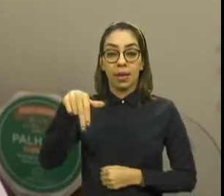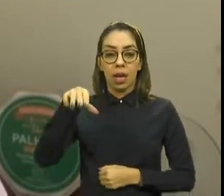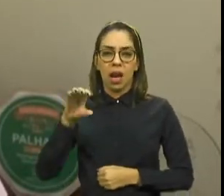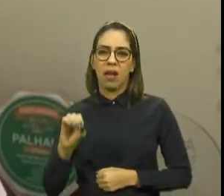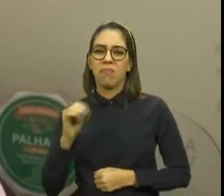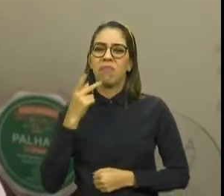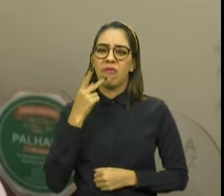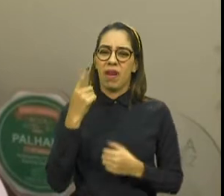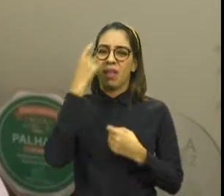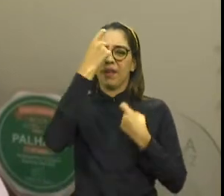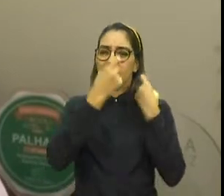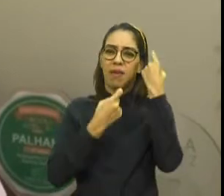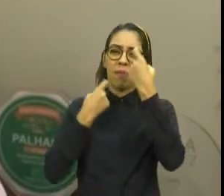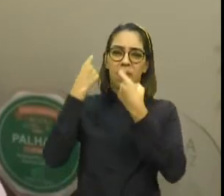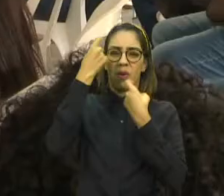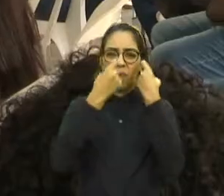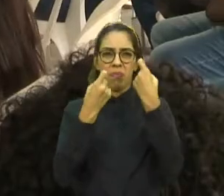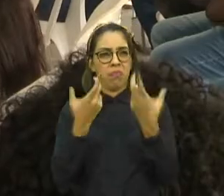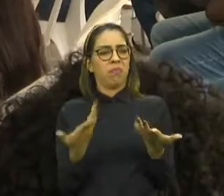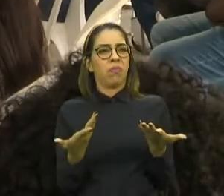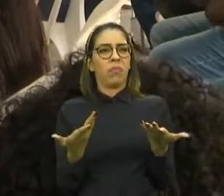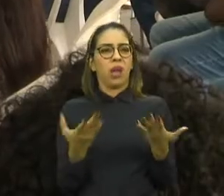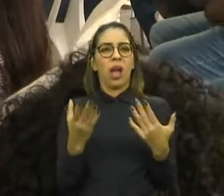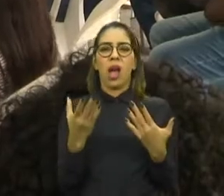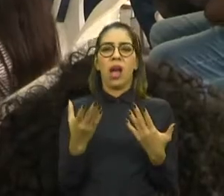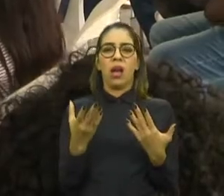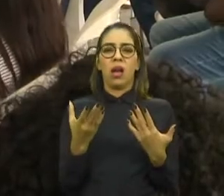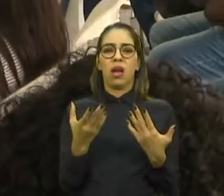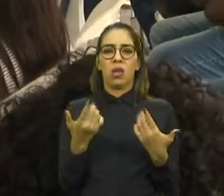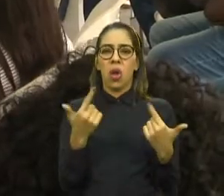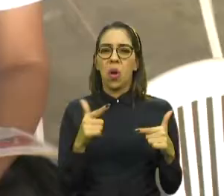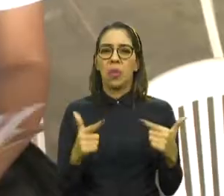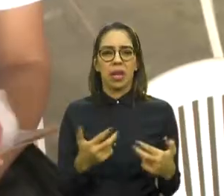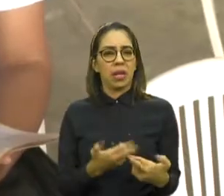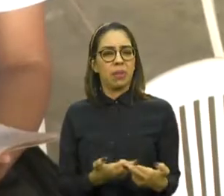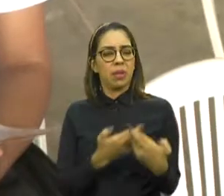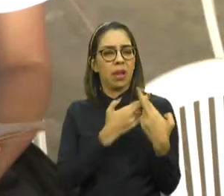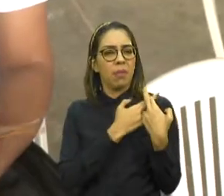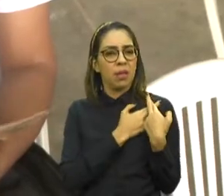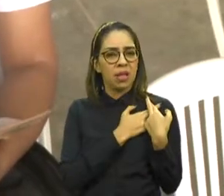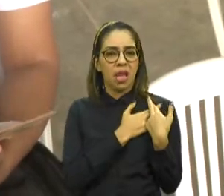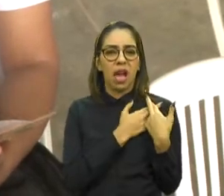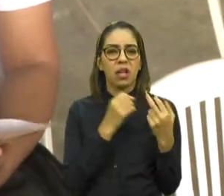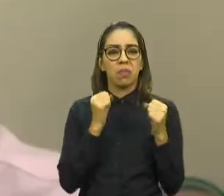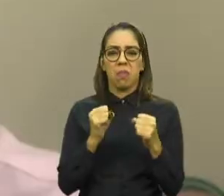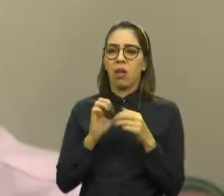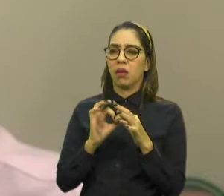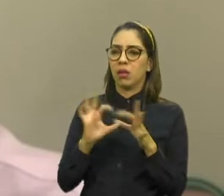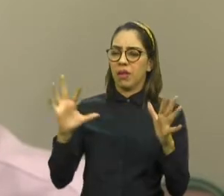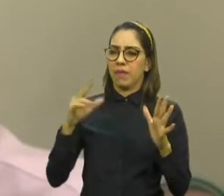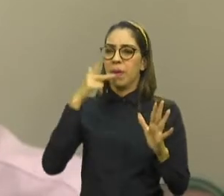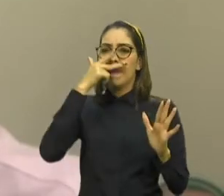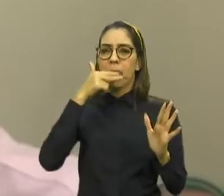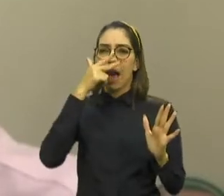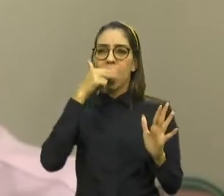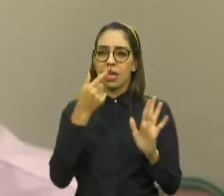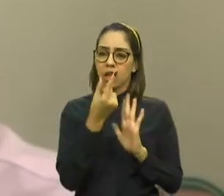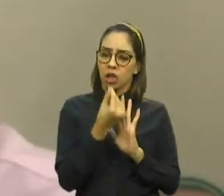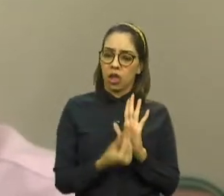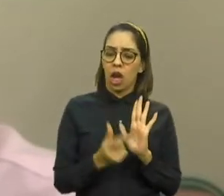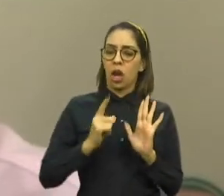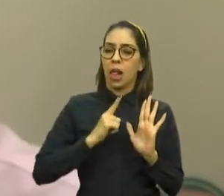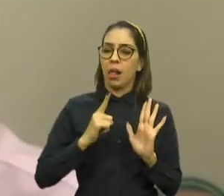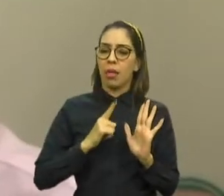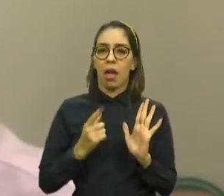desobrigação constitucional, criando a falsa ideia de que a educação tem muitos recursos. Para ele, durante a pandemia,